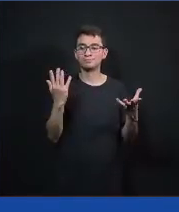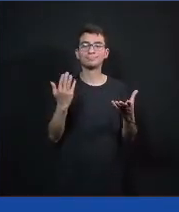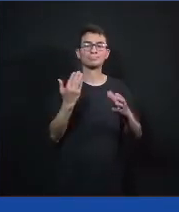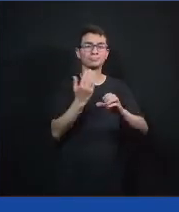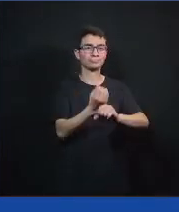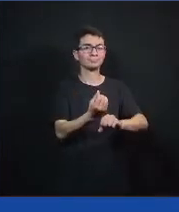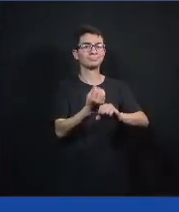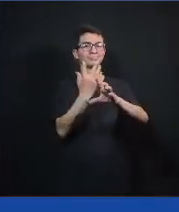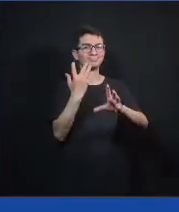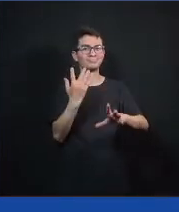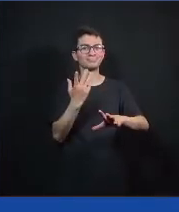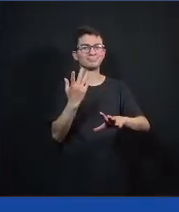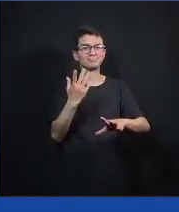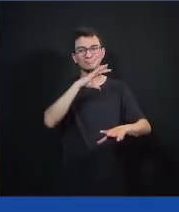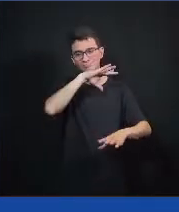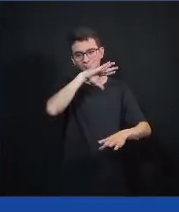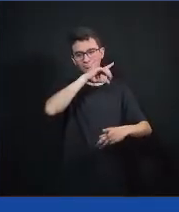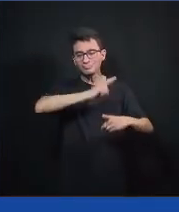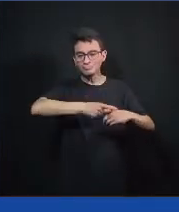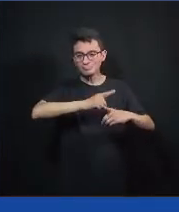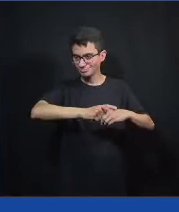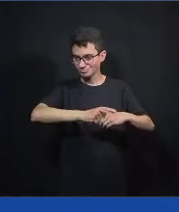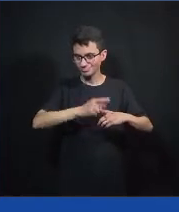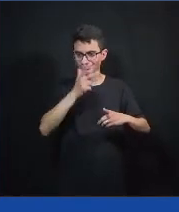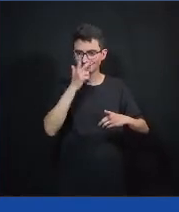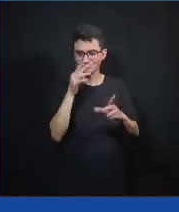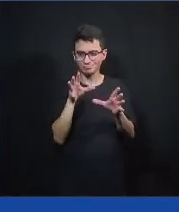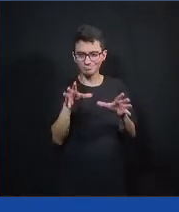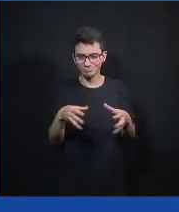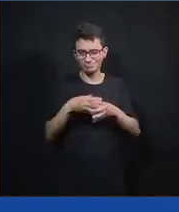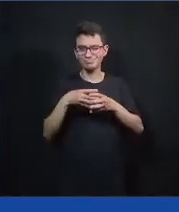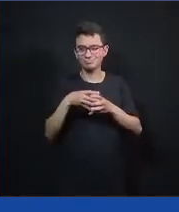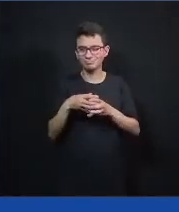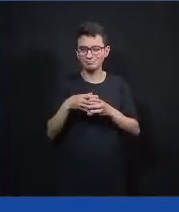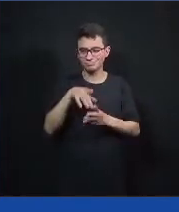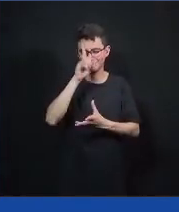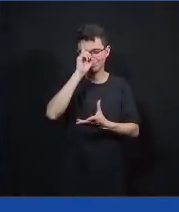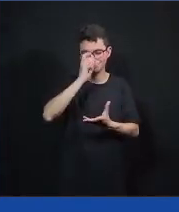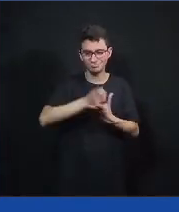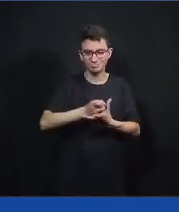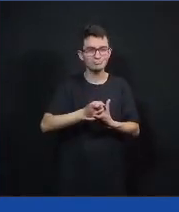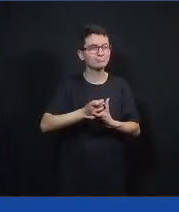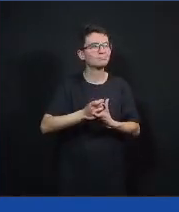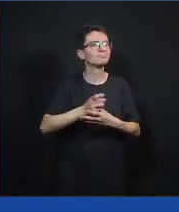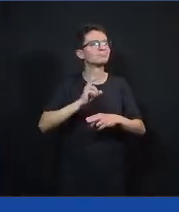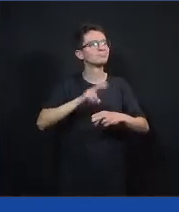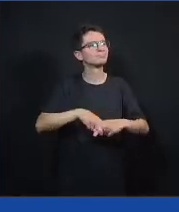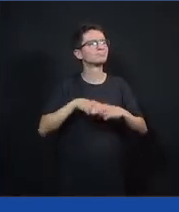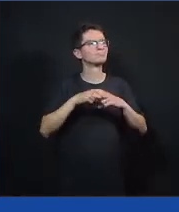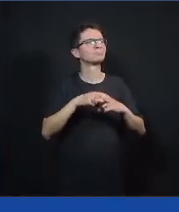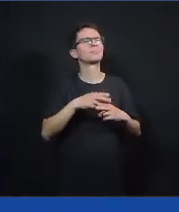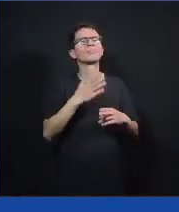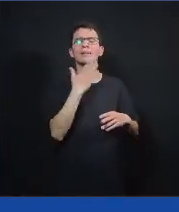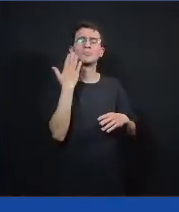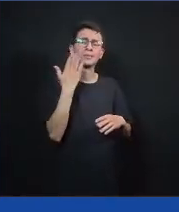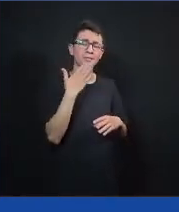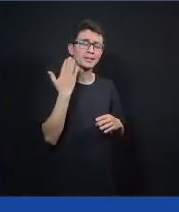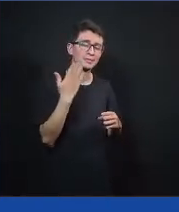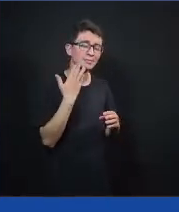a centralizar os processos decisórios. E por isso que facilita, por isso que torna mais rápido,